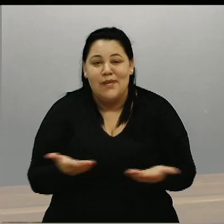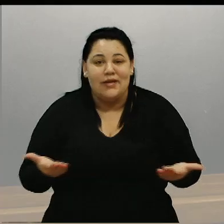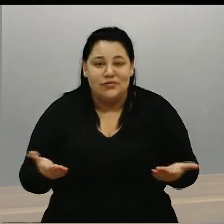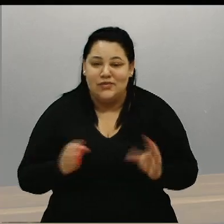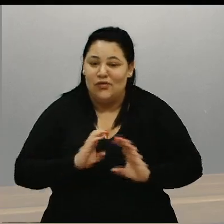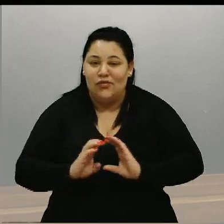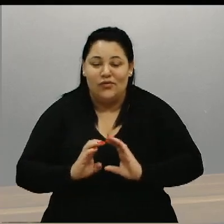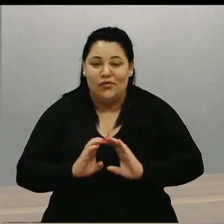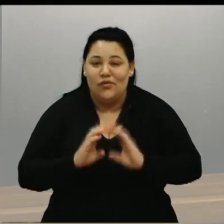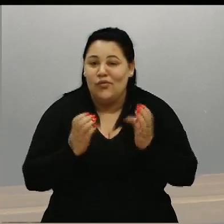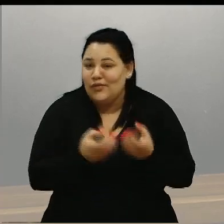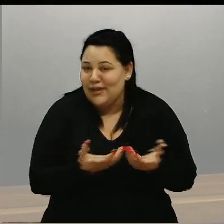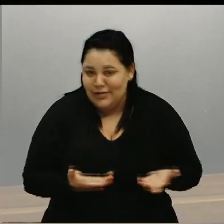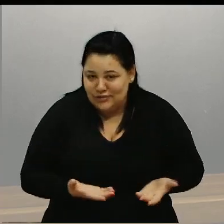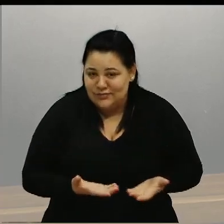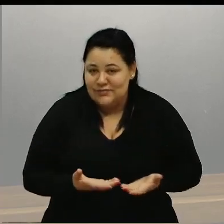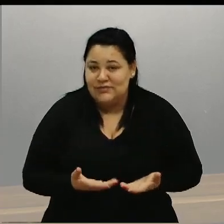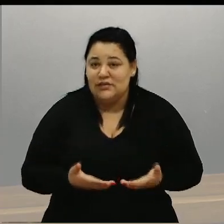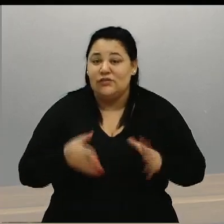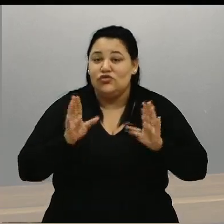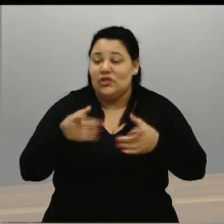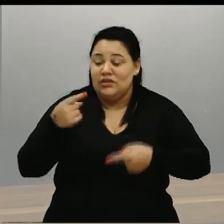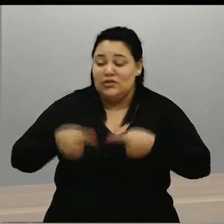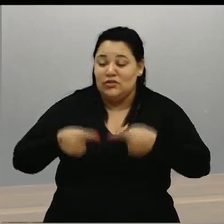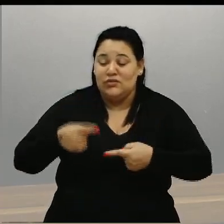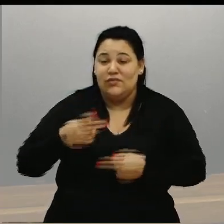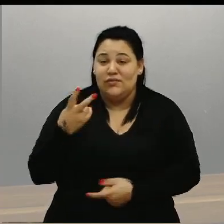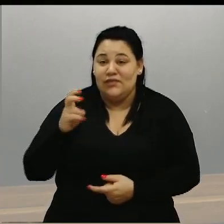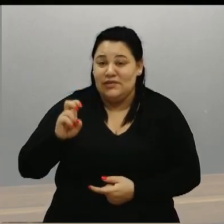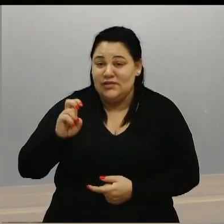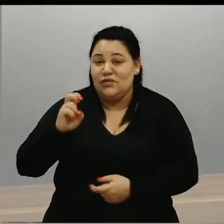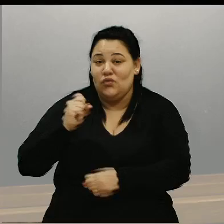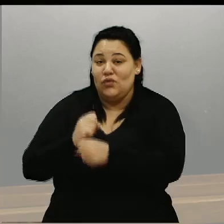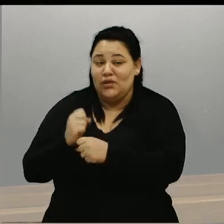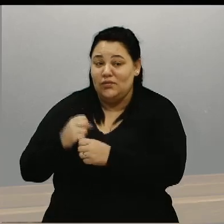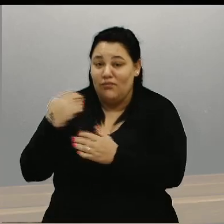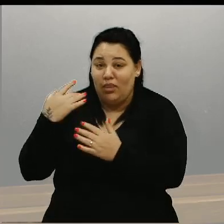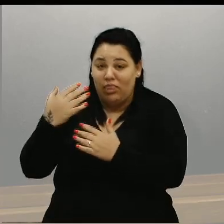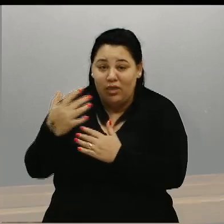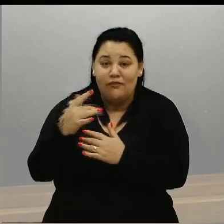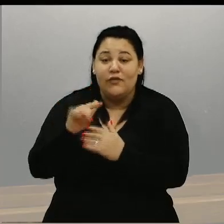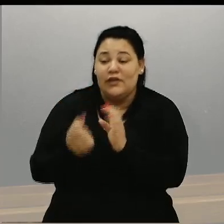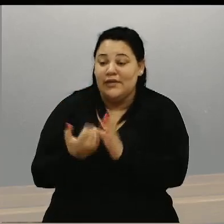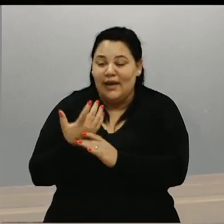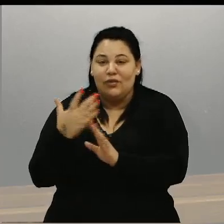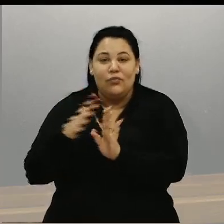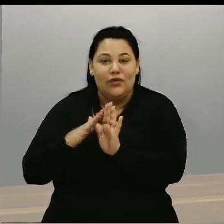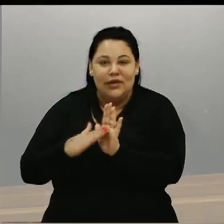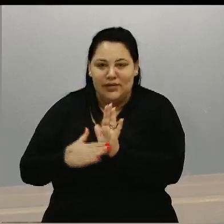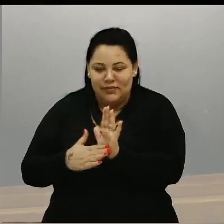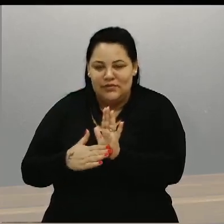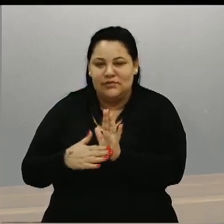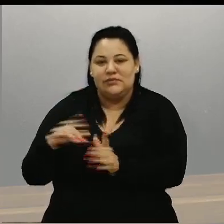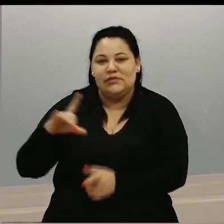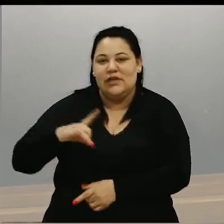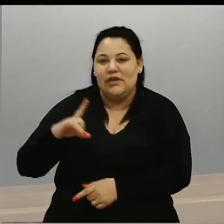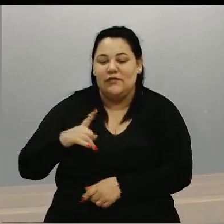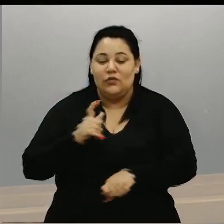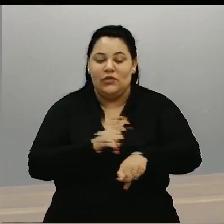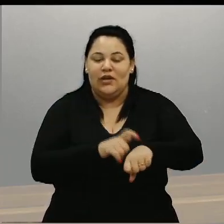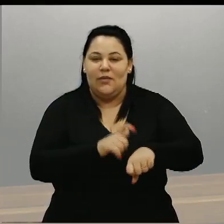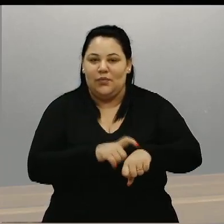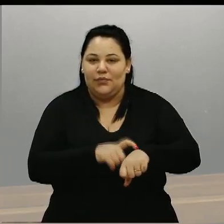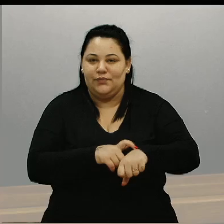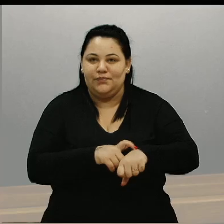discussão há 25 anos foi criado este programa que teve um tempo que funcionou lá no